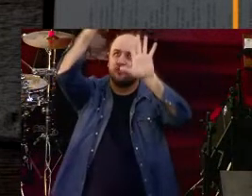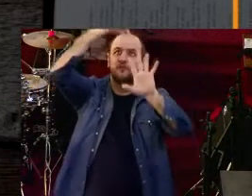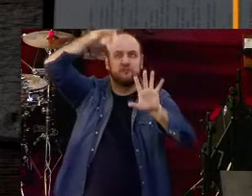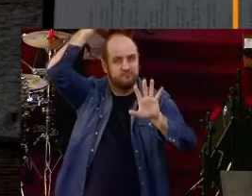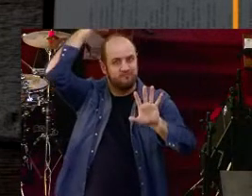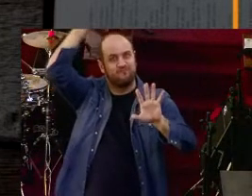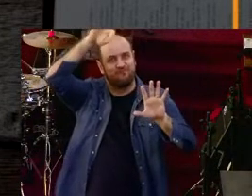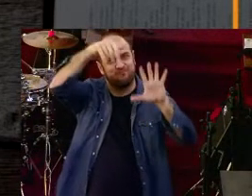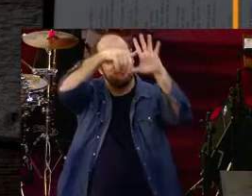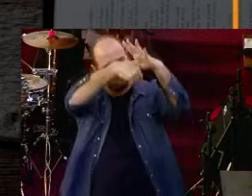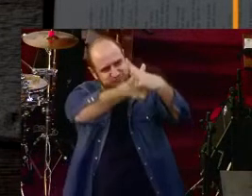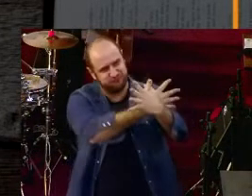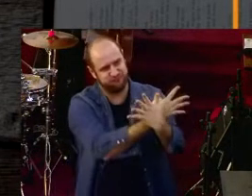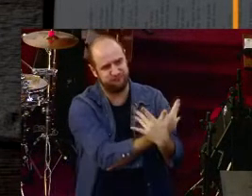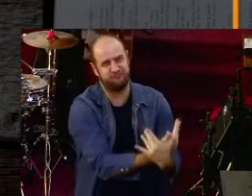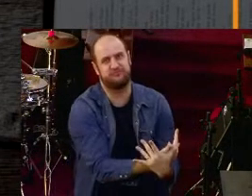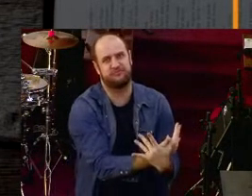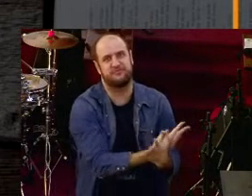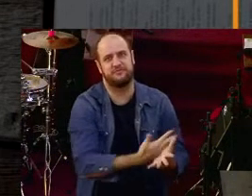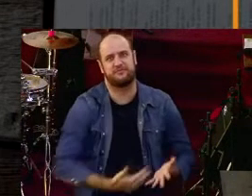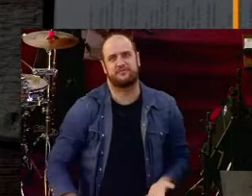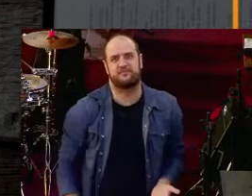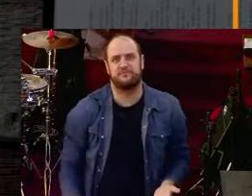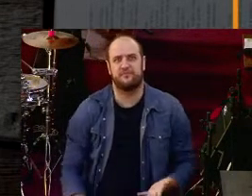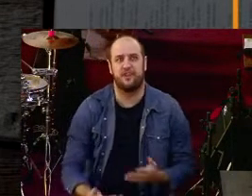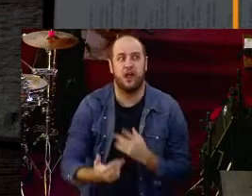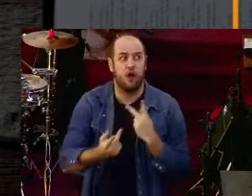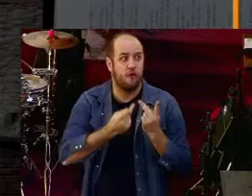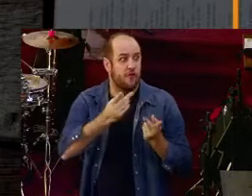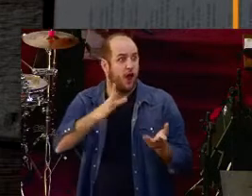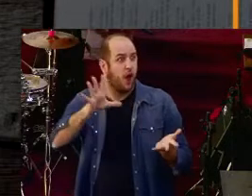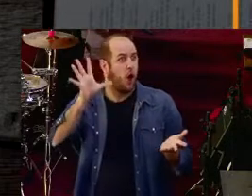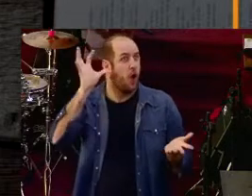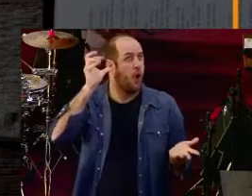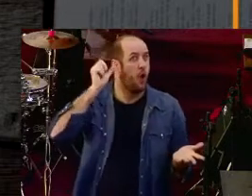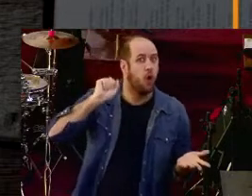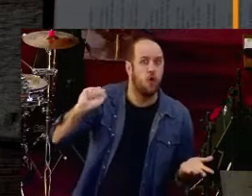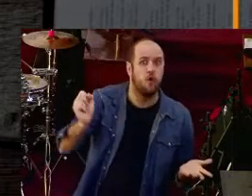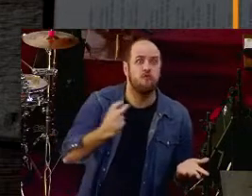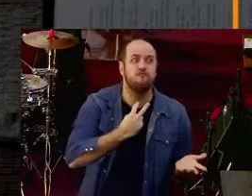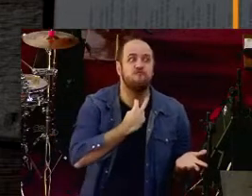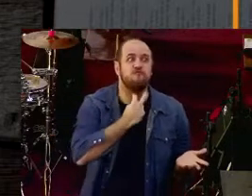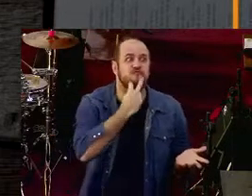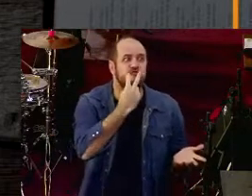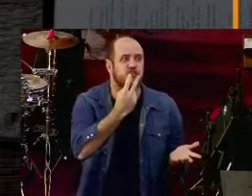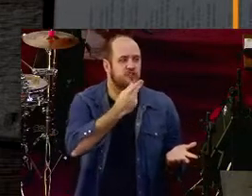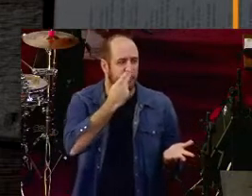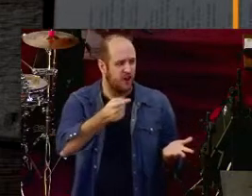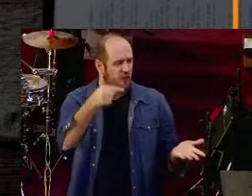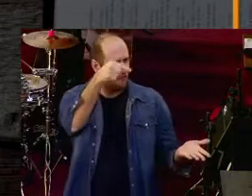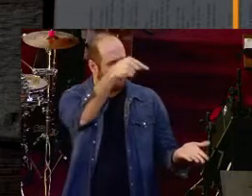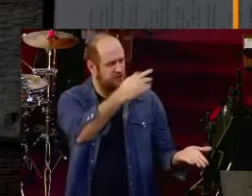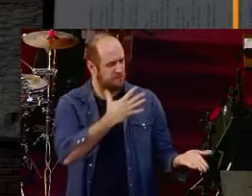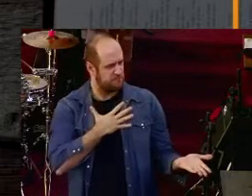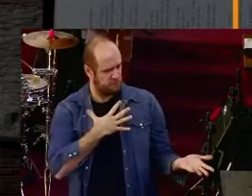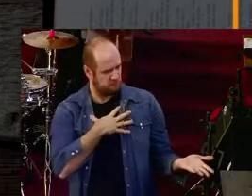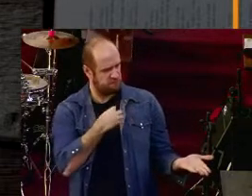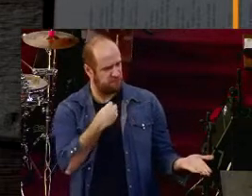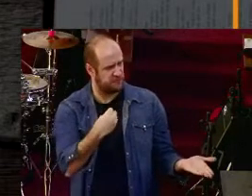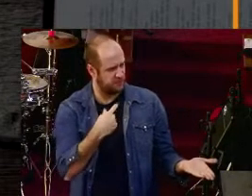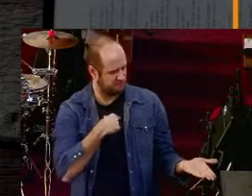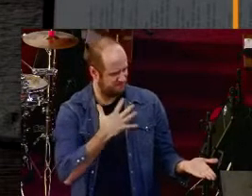ele. Aqui diz, então foi ouvida uma voz dos céus: tu és o meu Filho amado, em ti